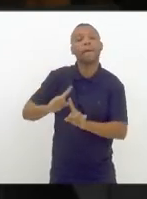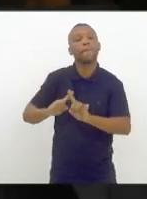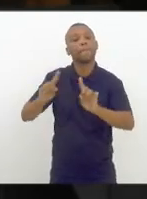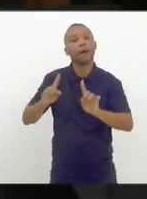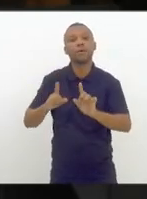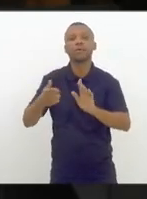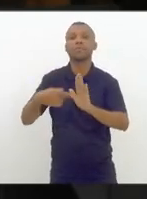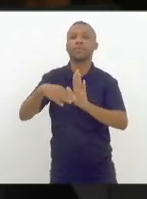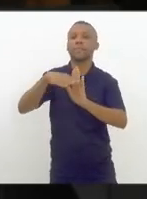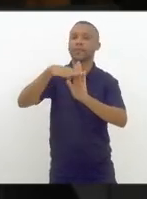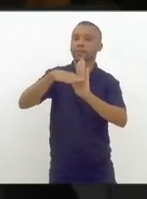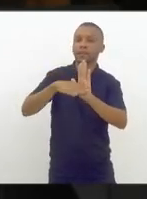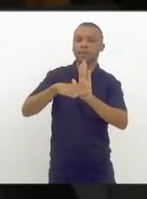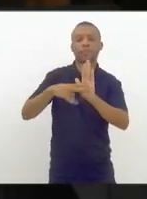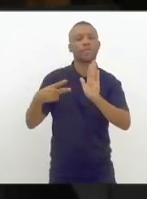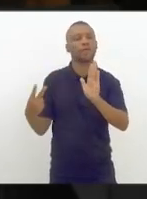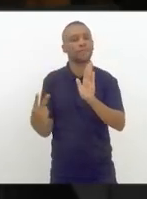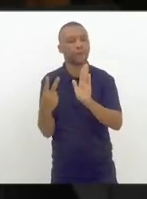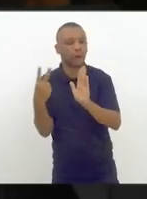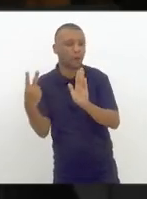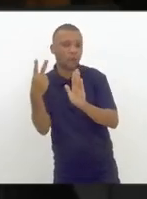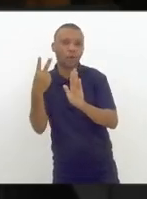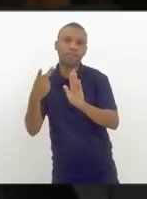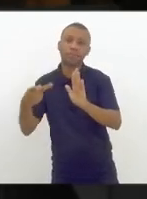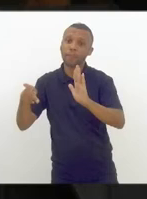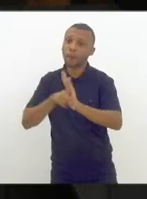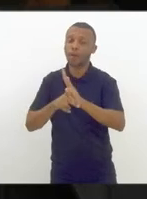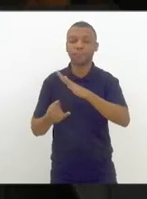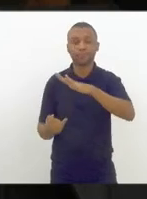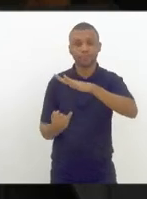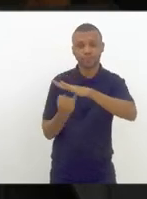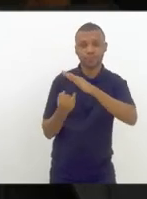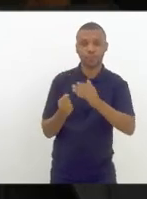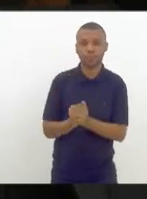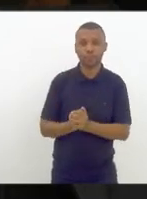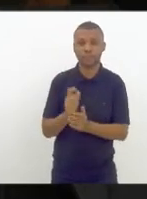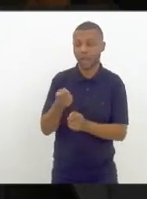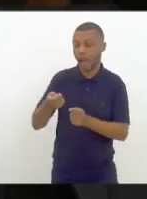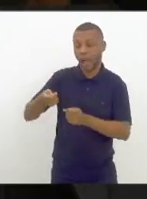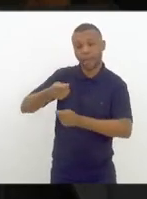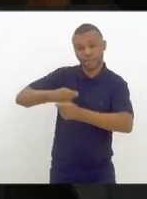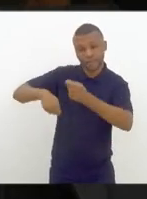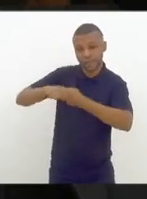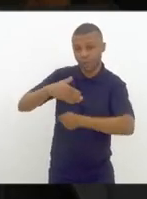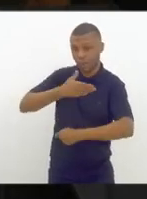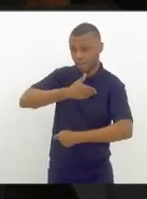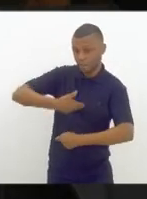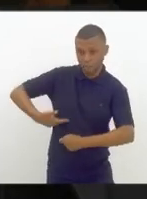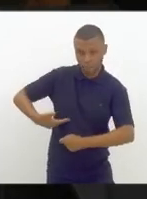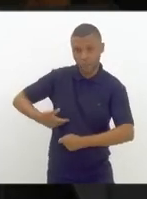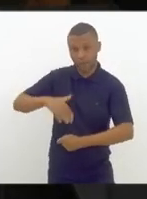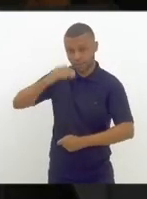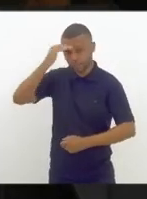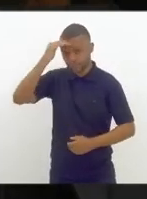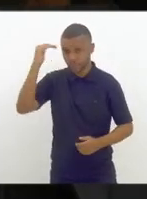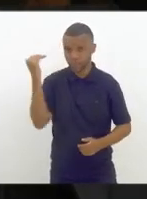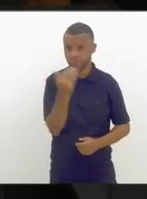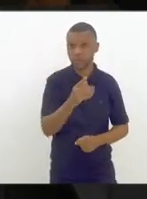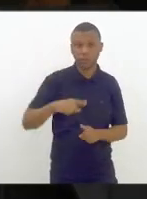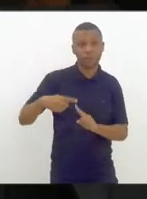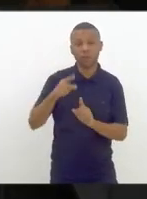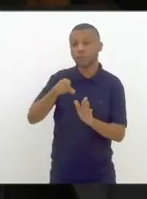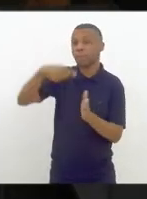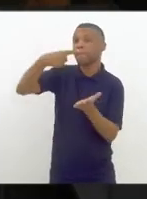institucionais e que seja respeitada a coisa pública e o pacto federativo